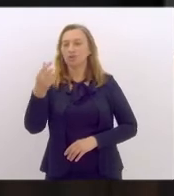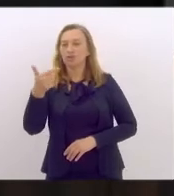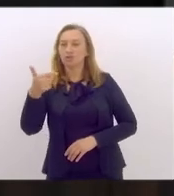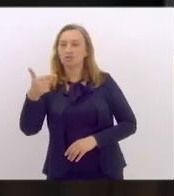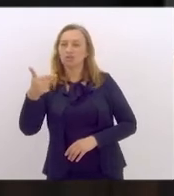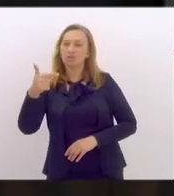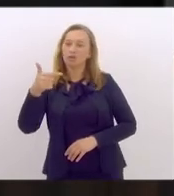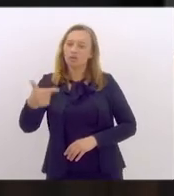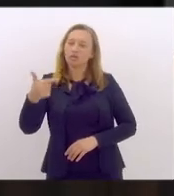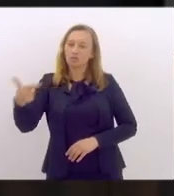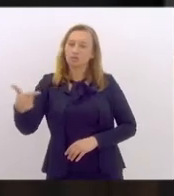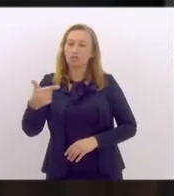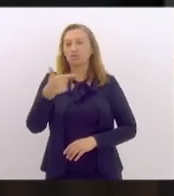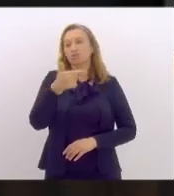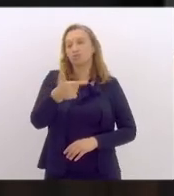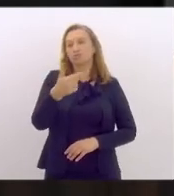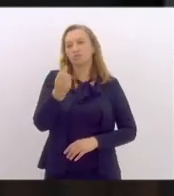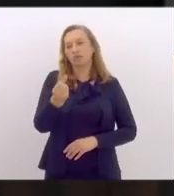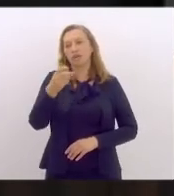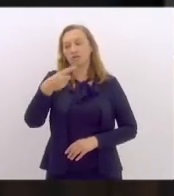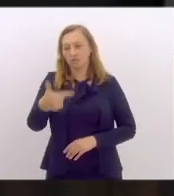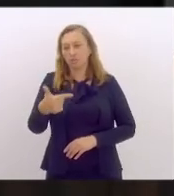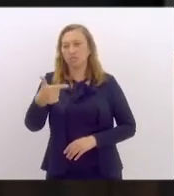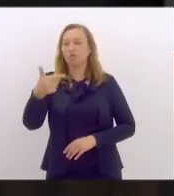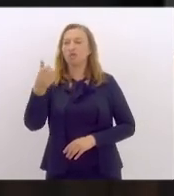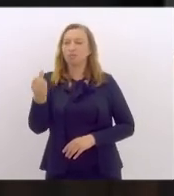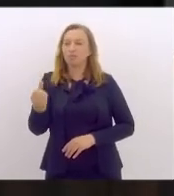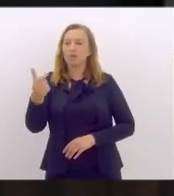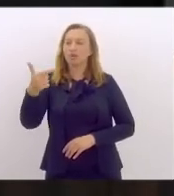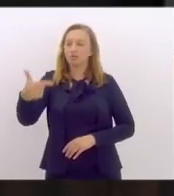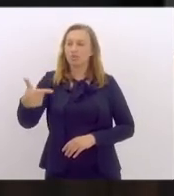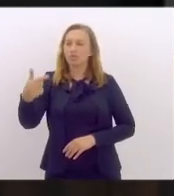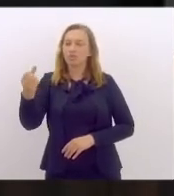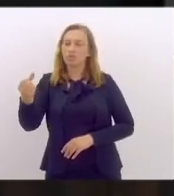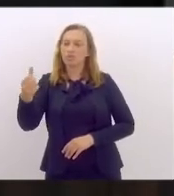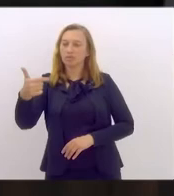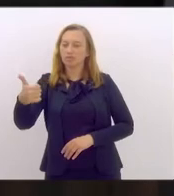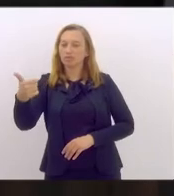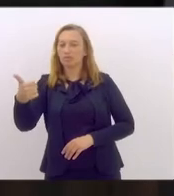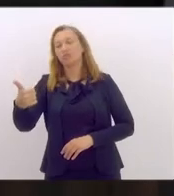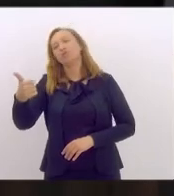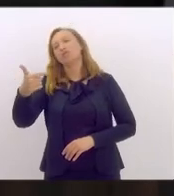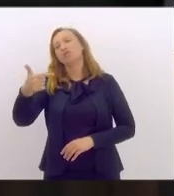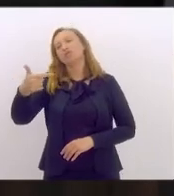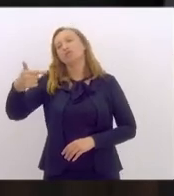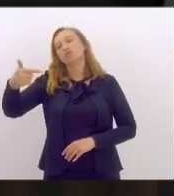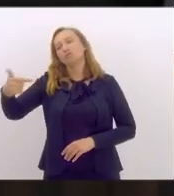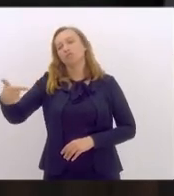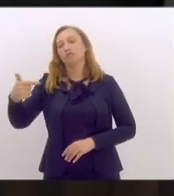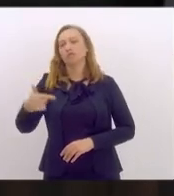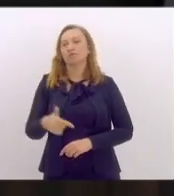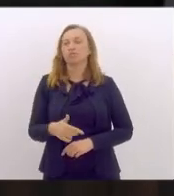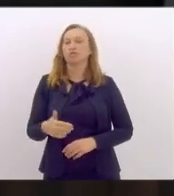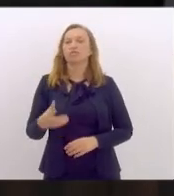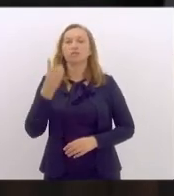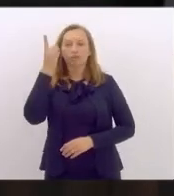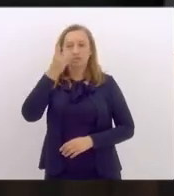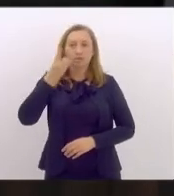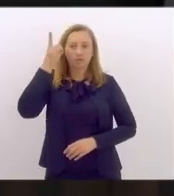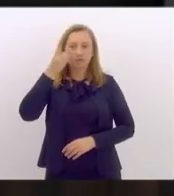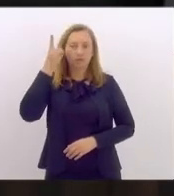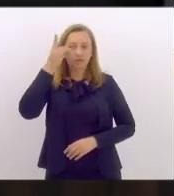22 6261 de 22 6262 de 22